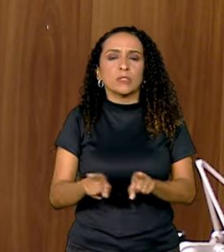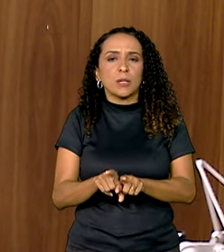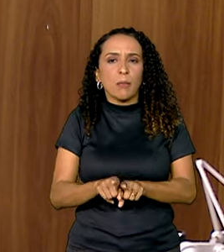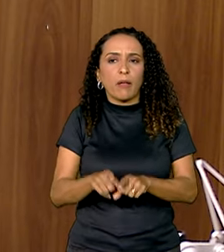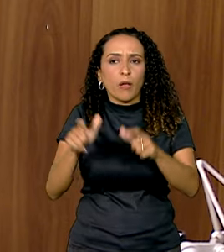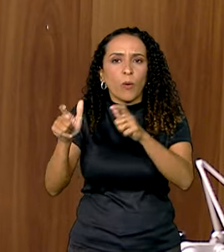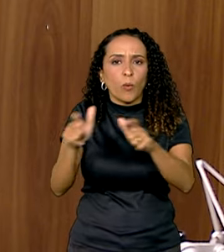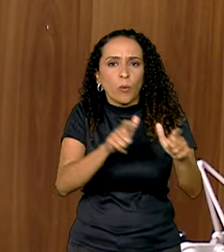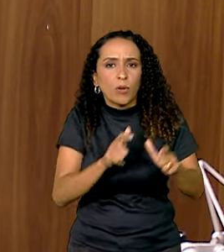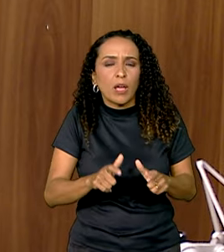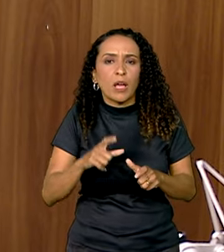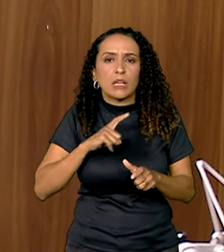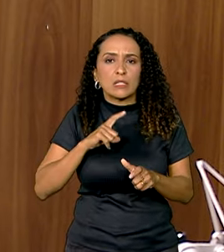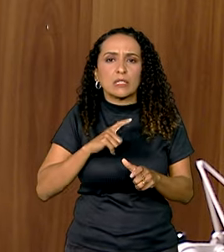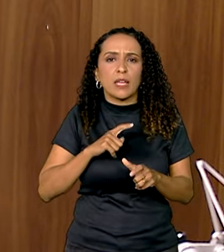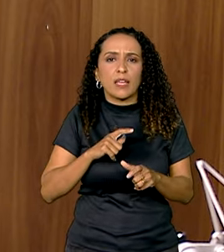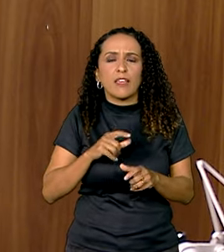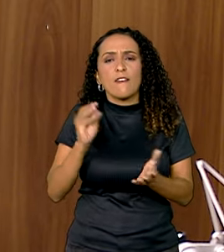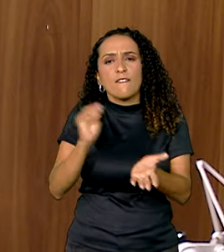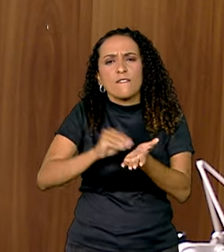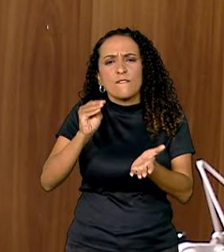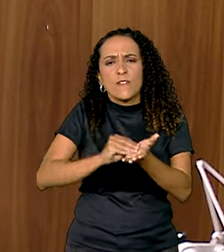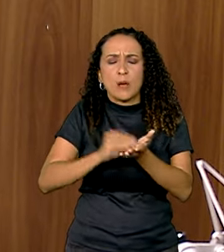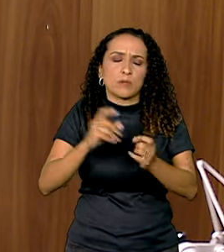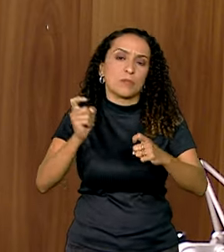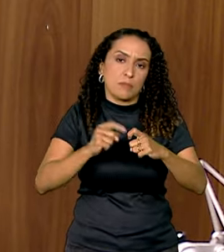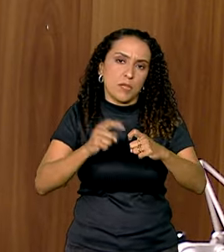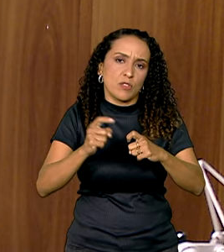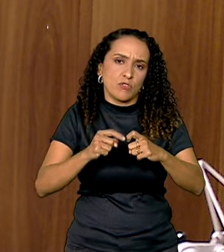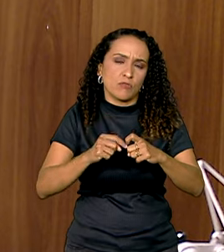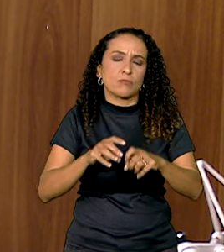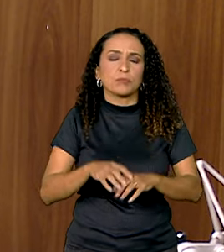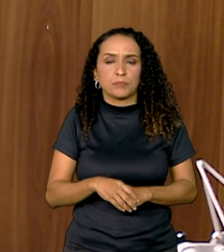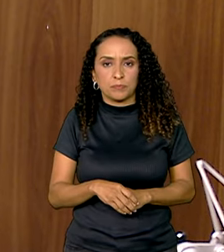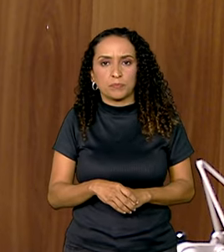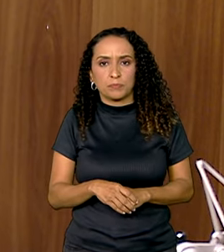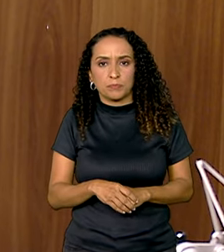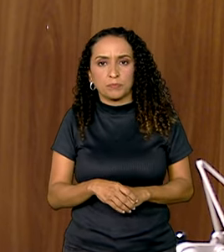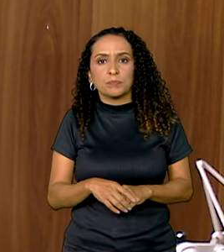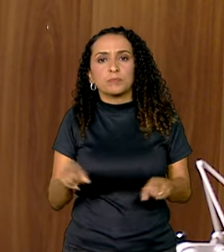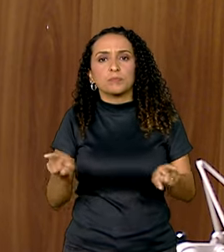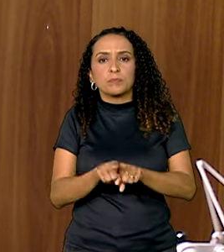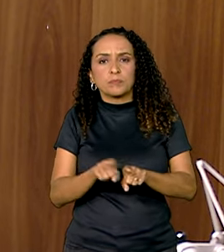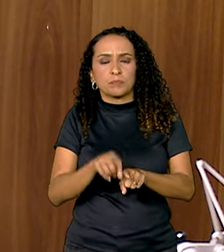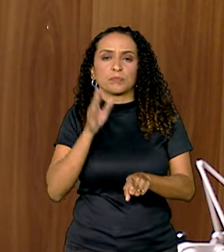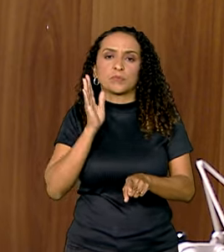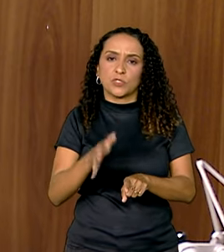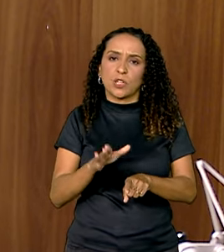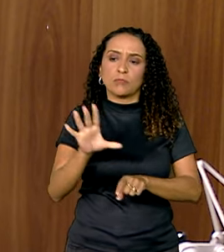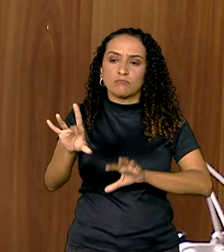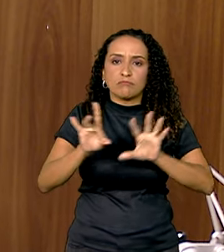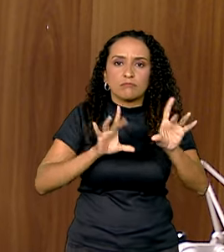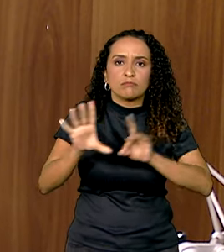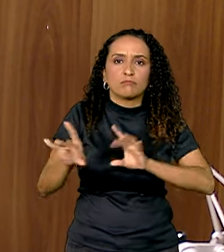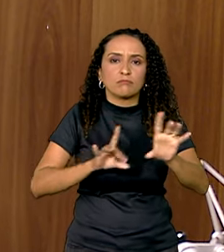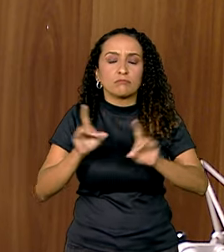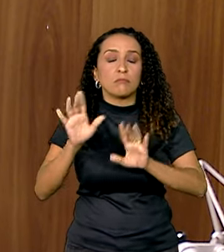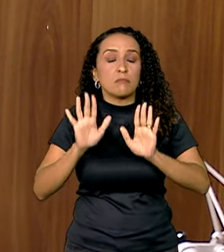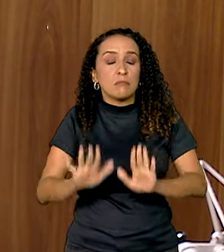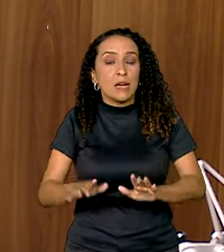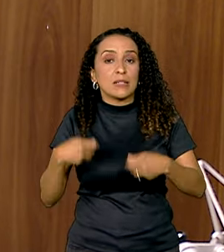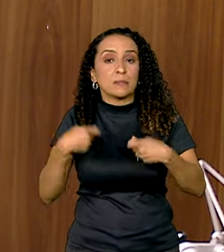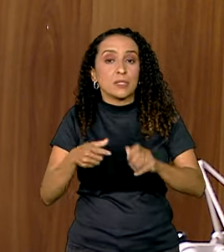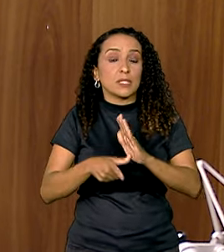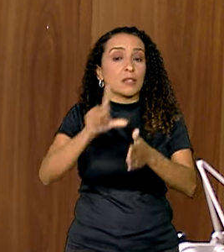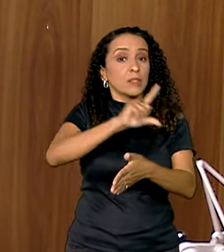áreas com maior carência de médicos. E eles já haviam sido selecionados, mas